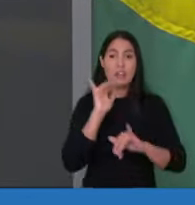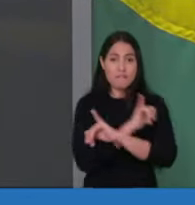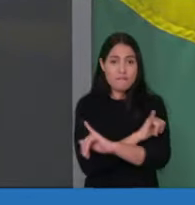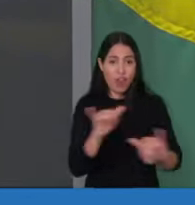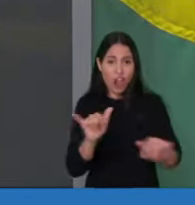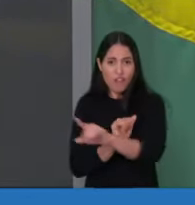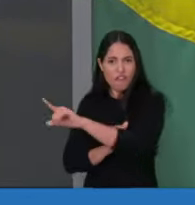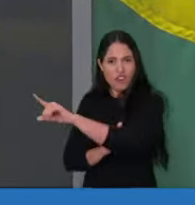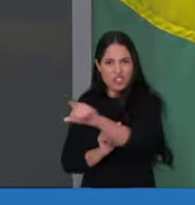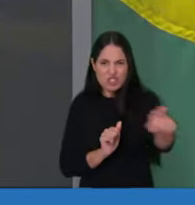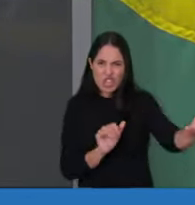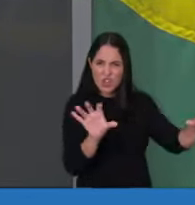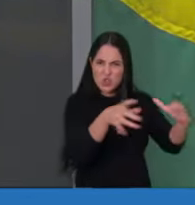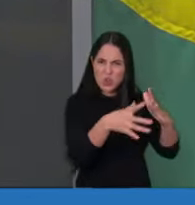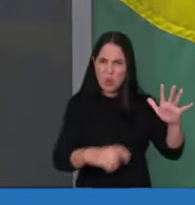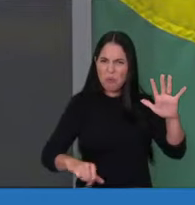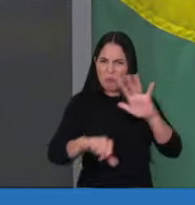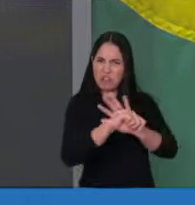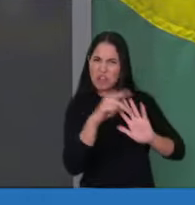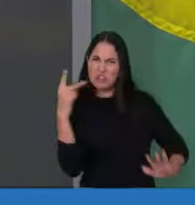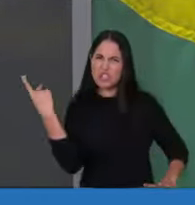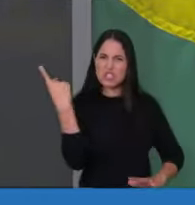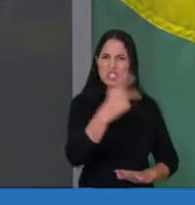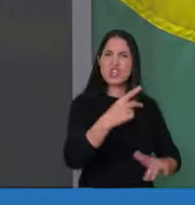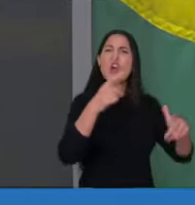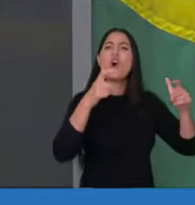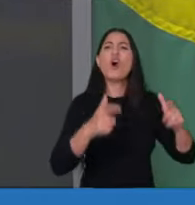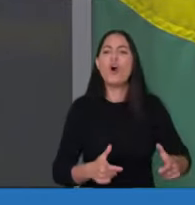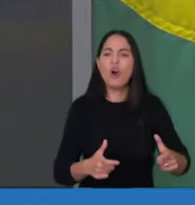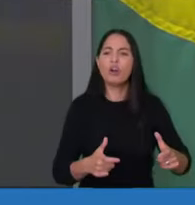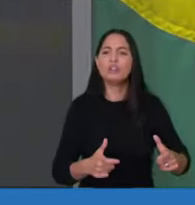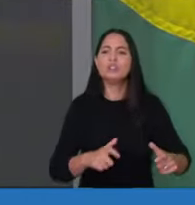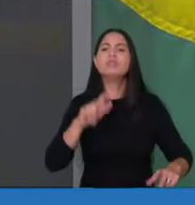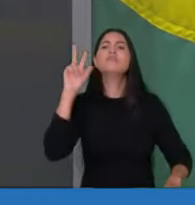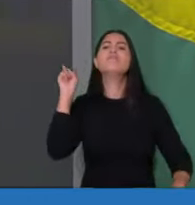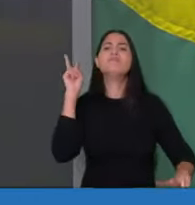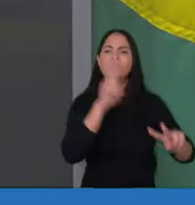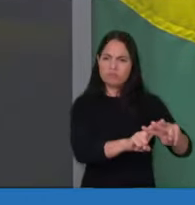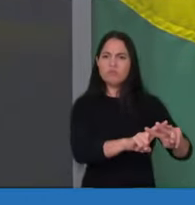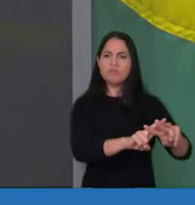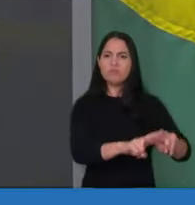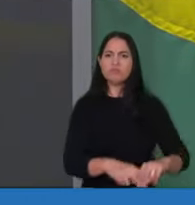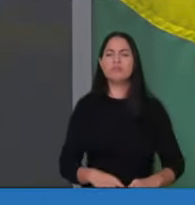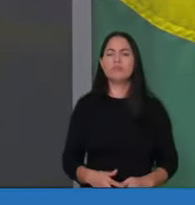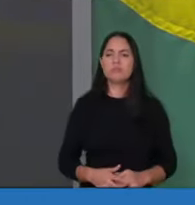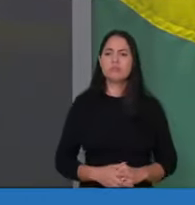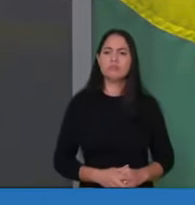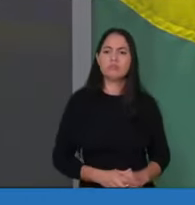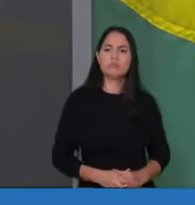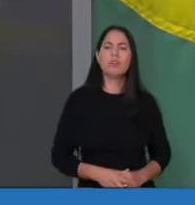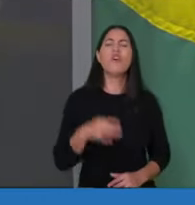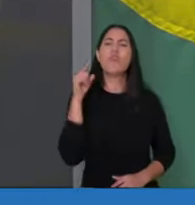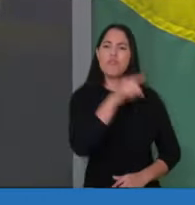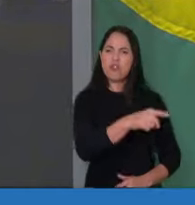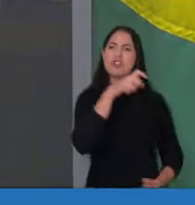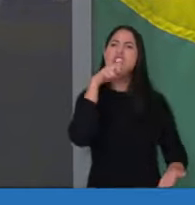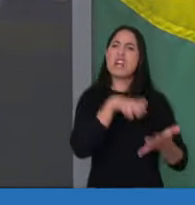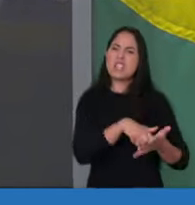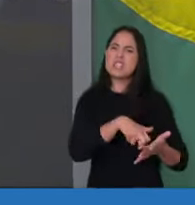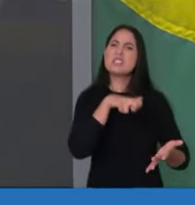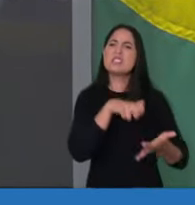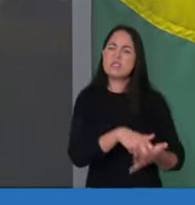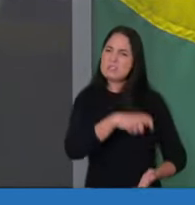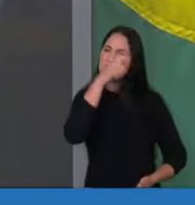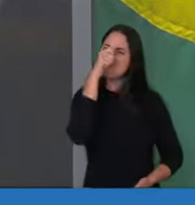que os lugares deles devem ser dentro das prisões, devem pagar esse